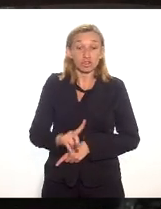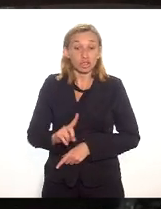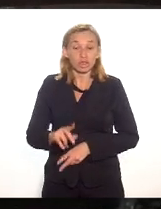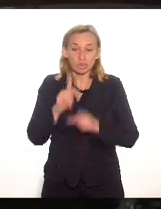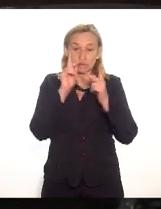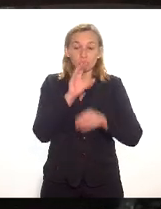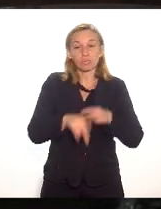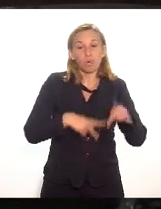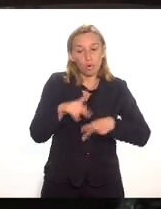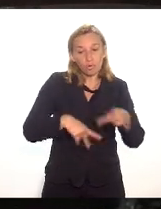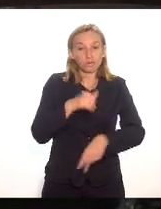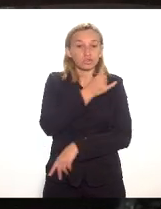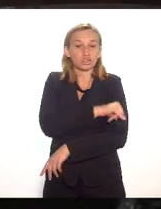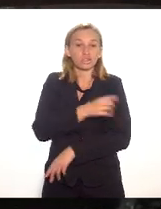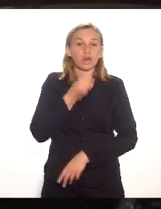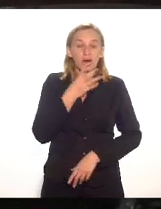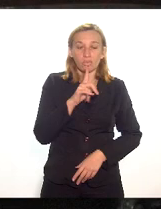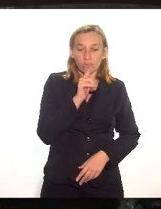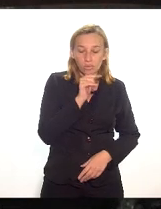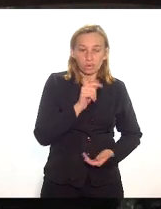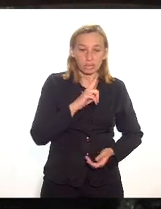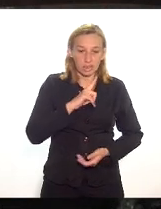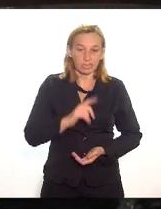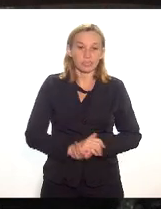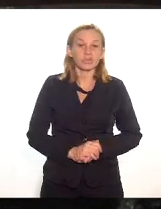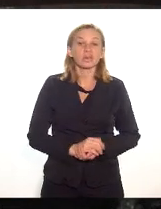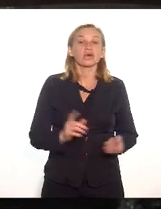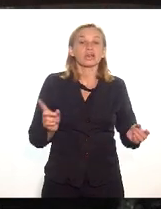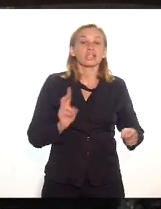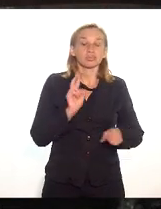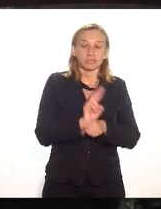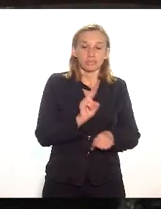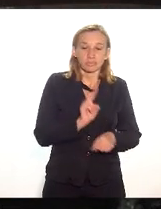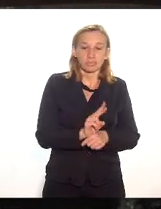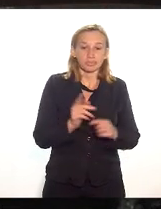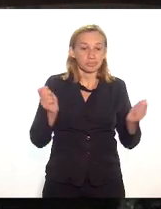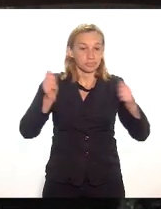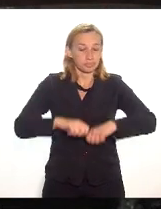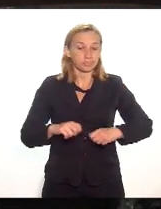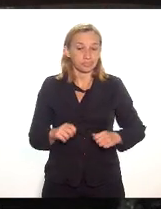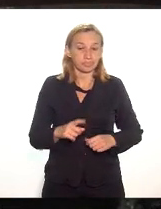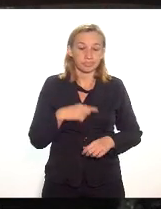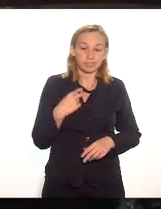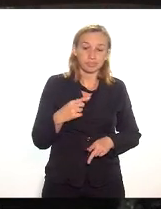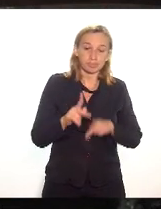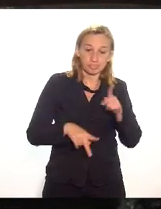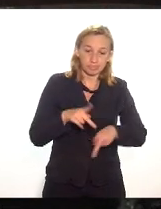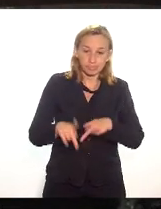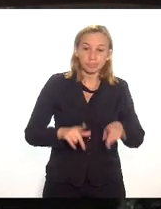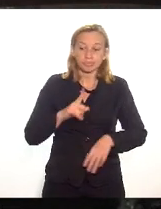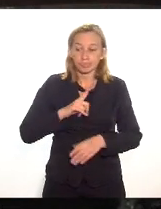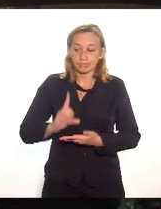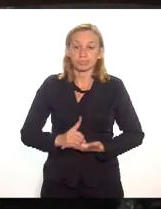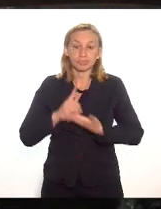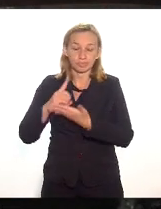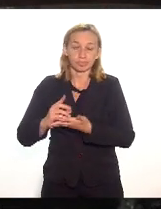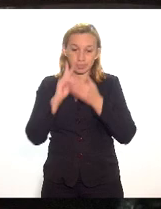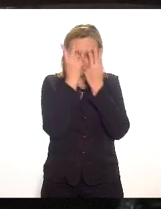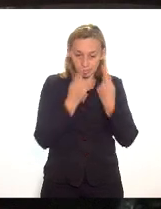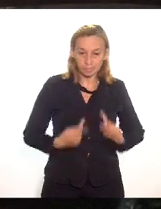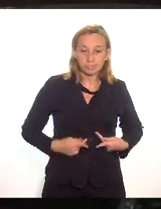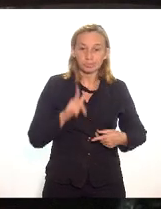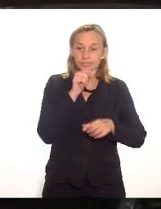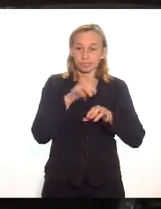população do Rio de Janeiro ter água boa e defendendo a possibilidade da nossa população ter dignidade humana ao